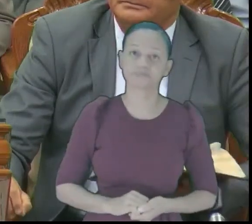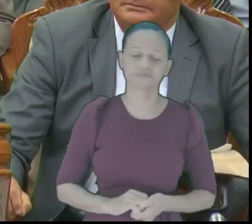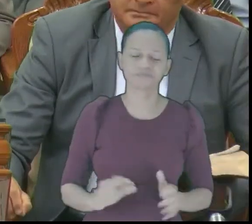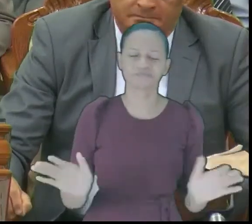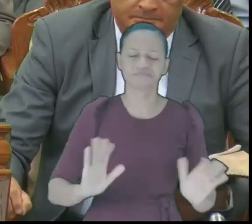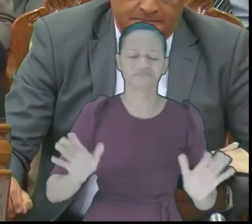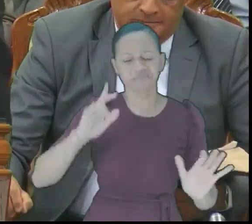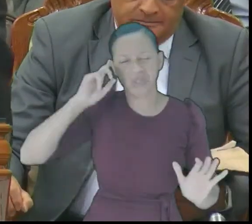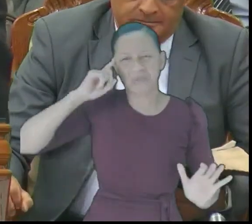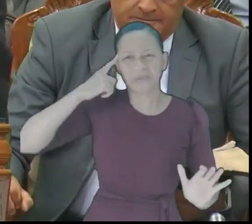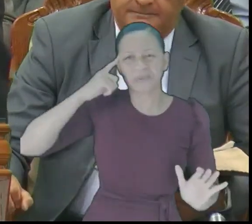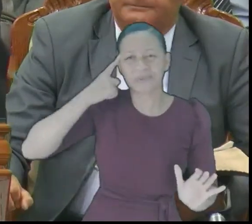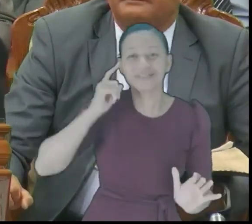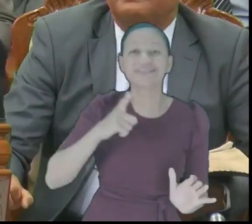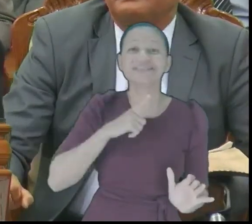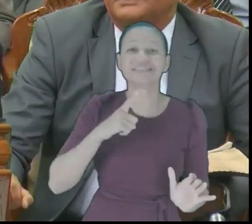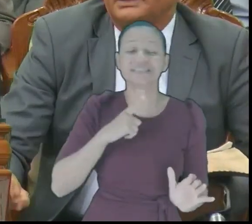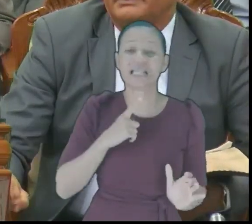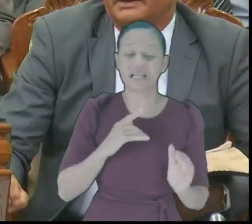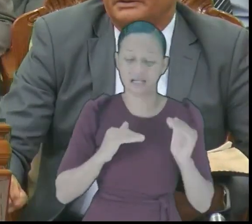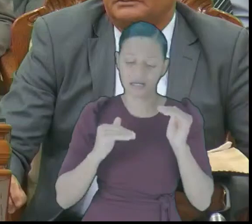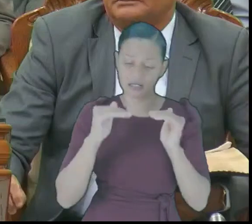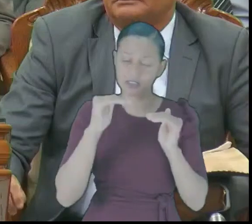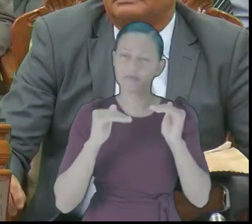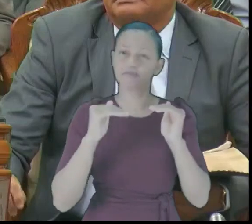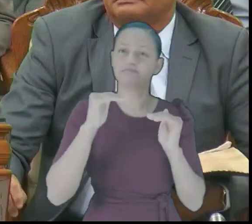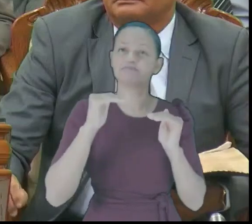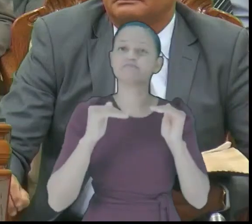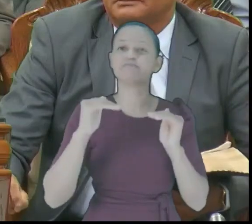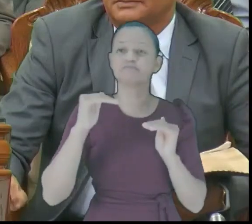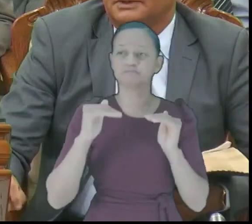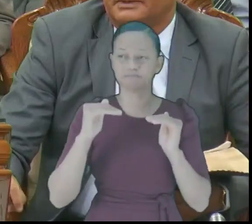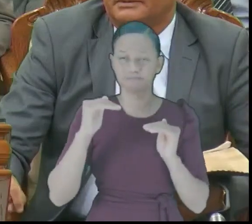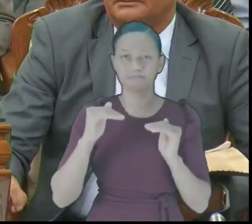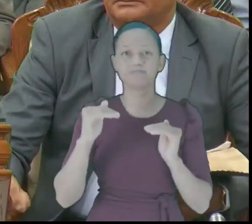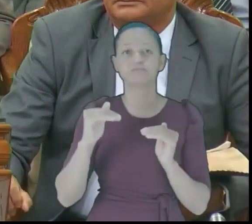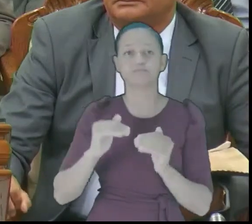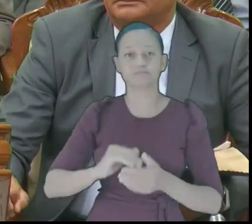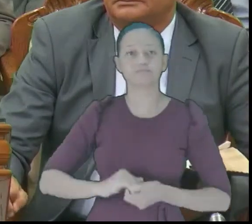Não temos fanatismos, nós temos equilíbrio.